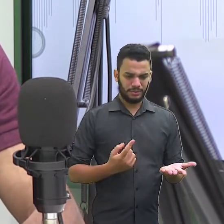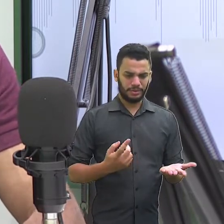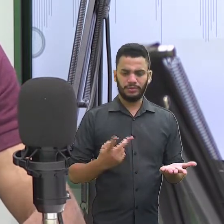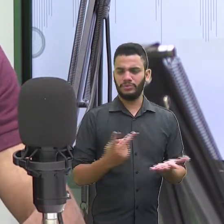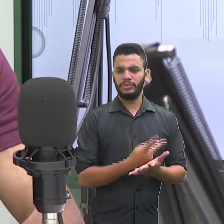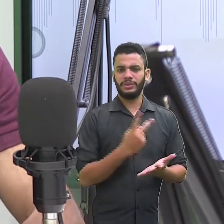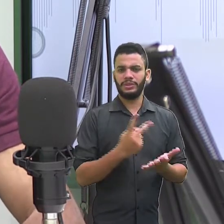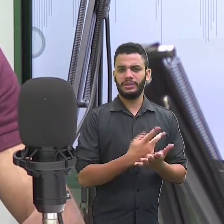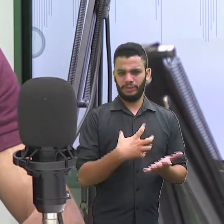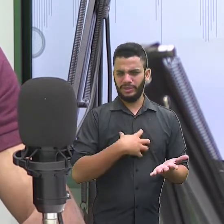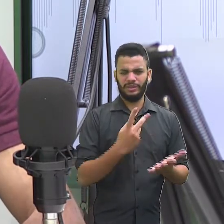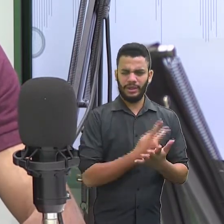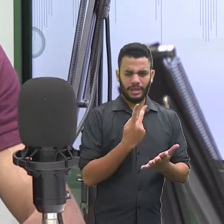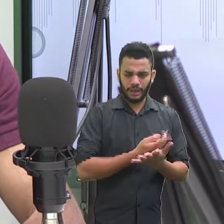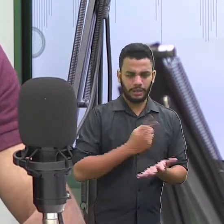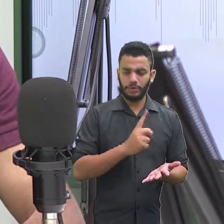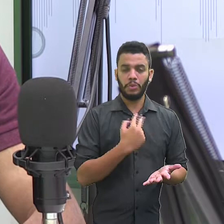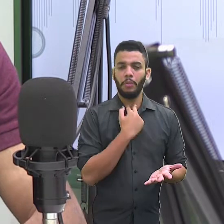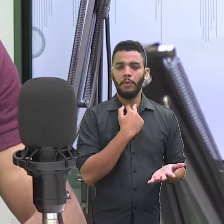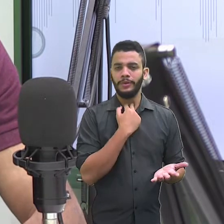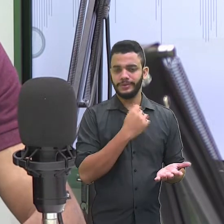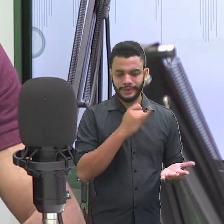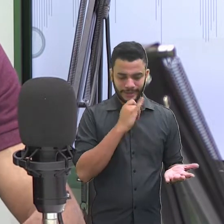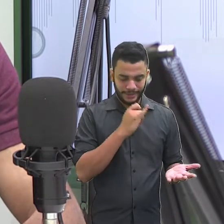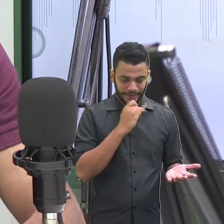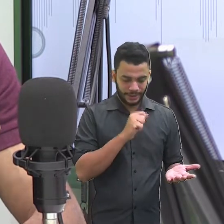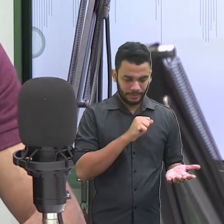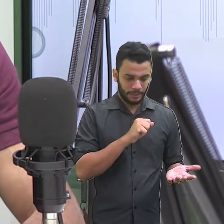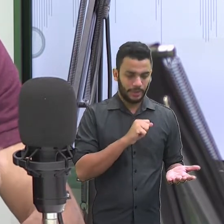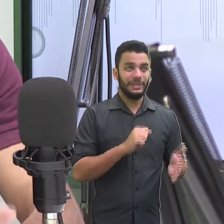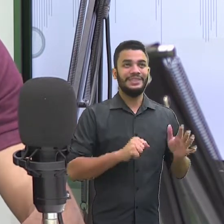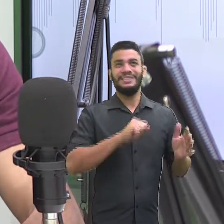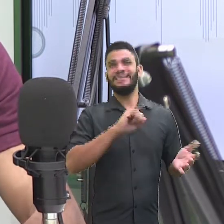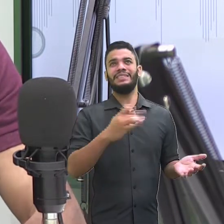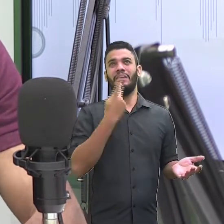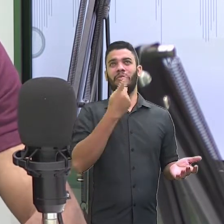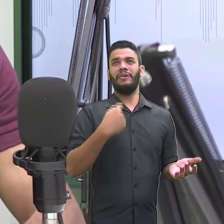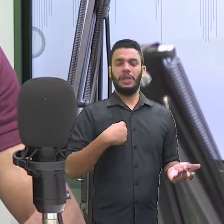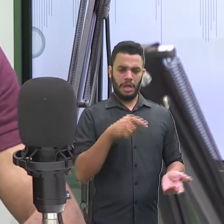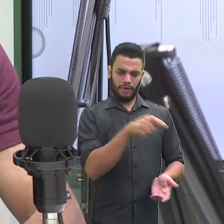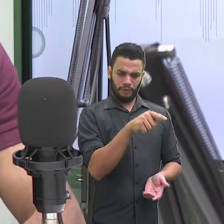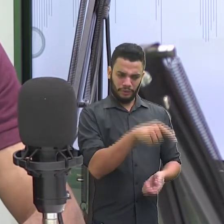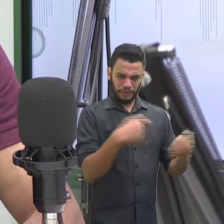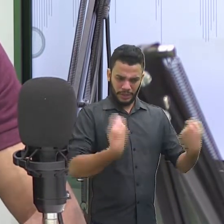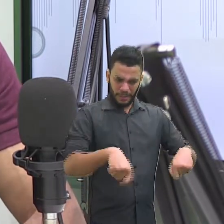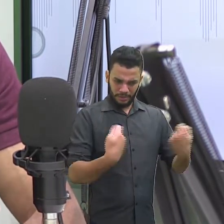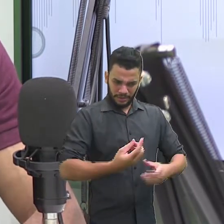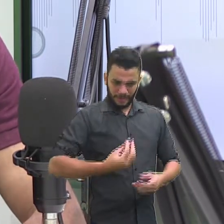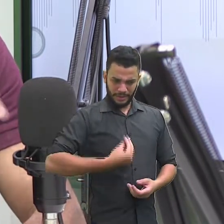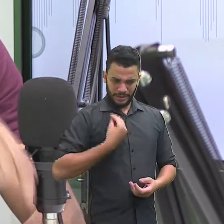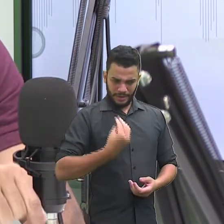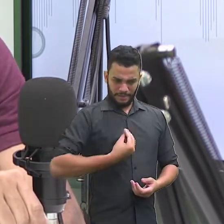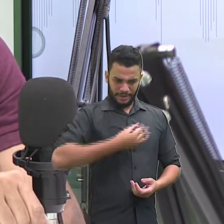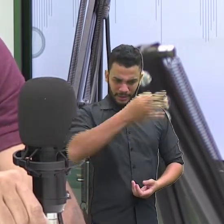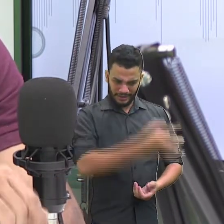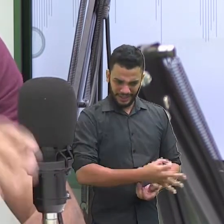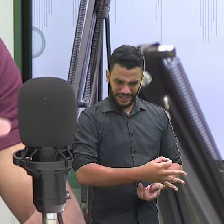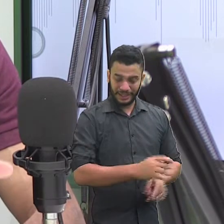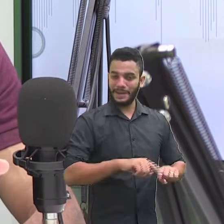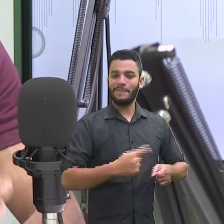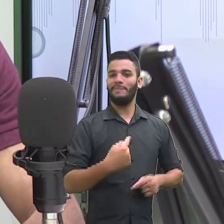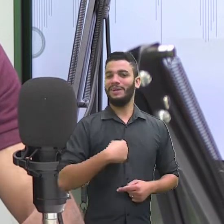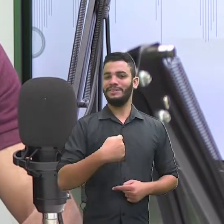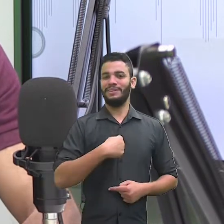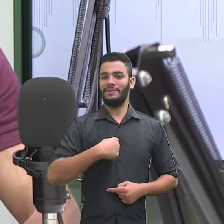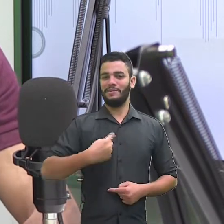que a incoerência, né? Você diz uma coisa e vive outra coisa completamente diferente. Sim. Você promete coisas dessas